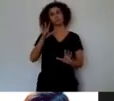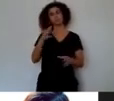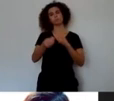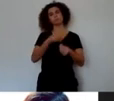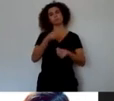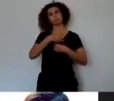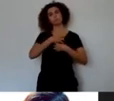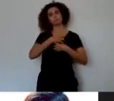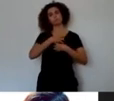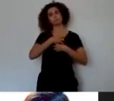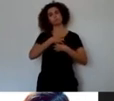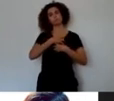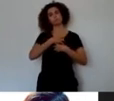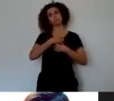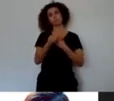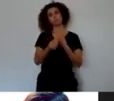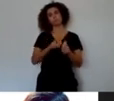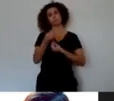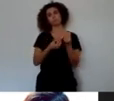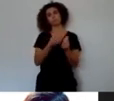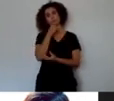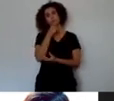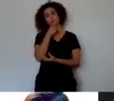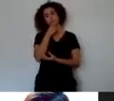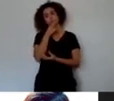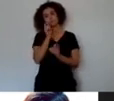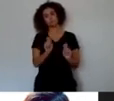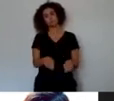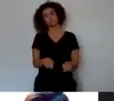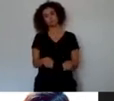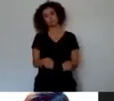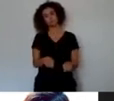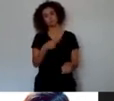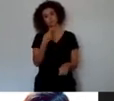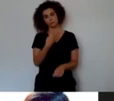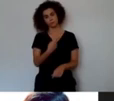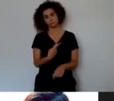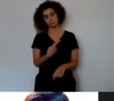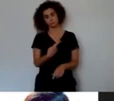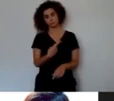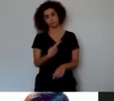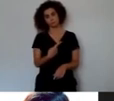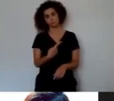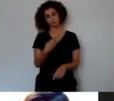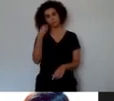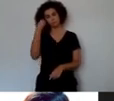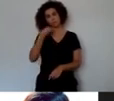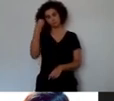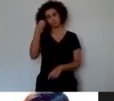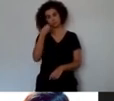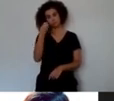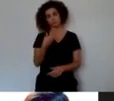esse respeito? Como é que eles se sentem, por exemplo, né, com a possibilidade de falar de si, de falar da sua experiência, né, no mundo e